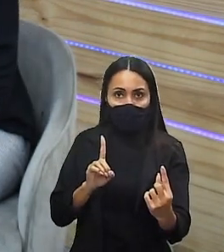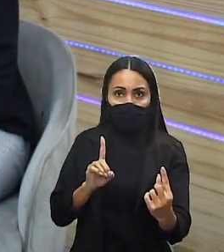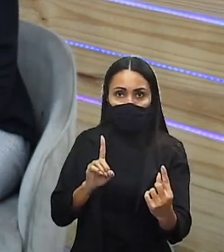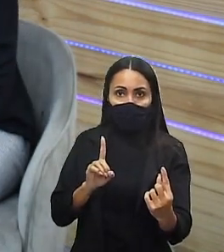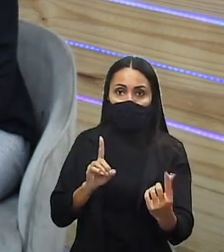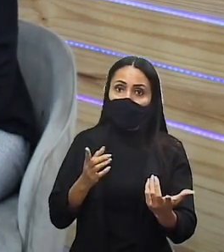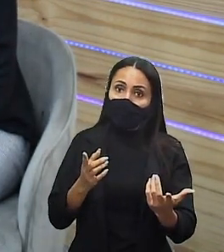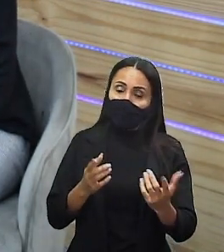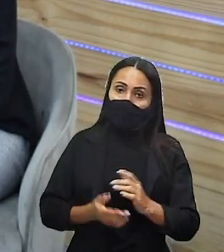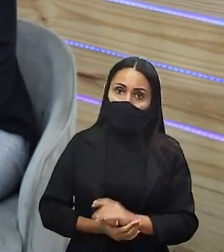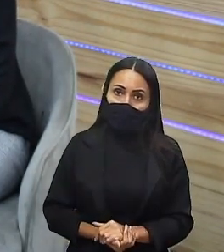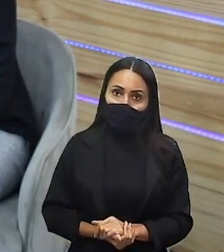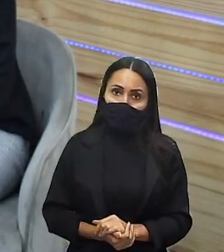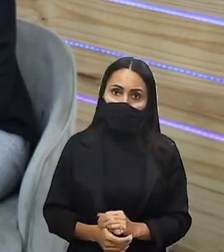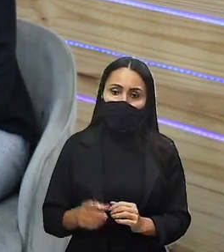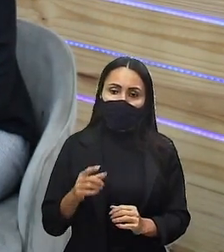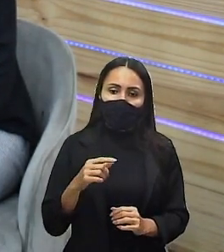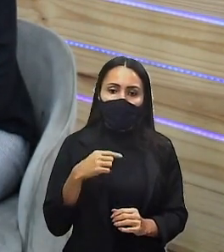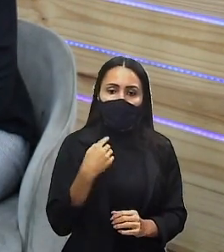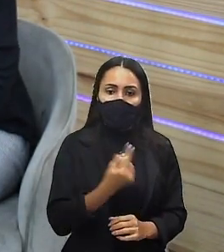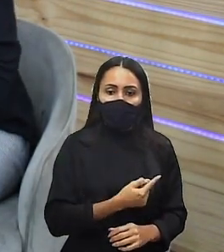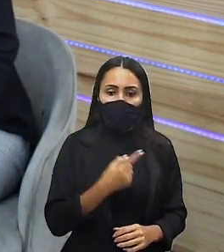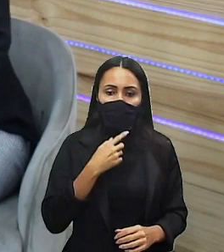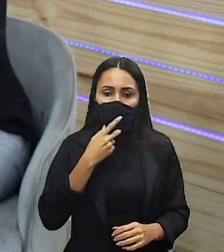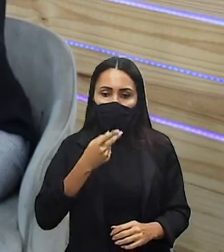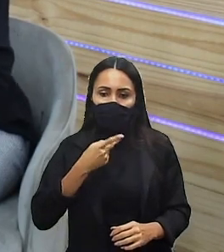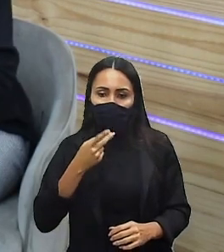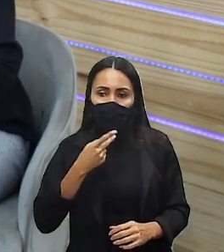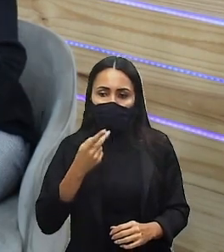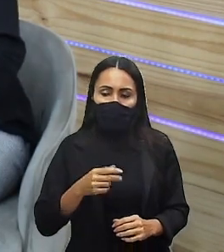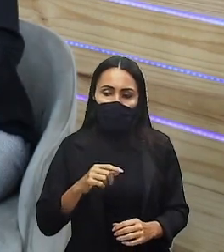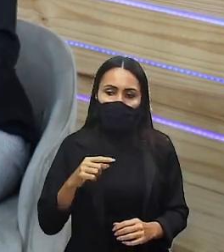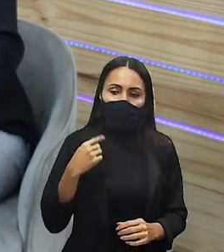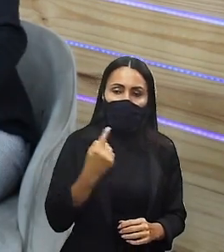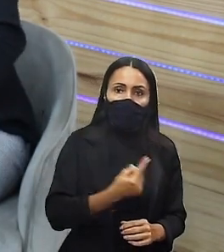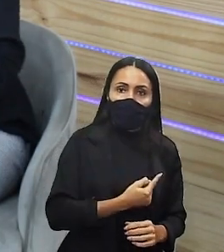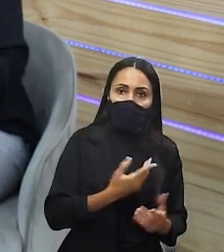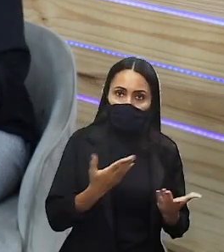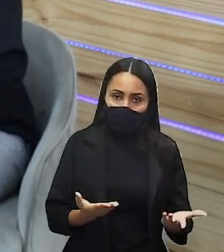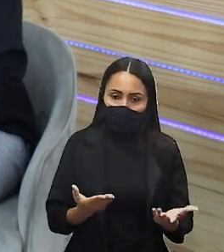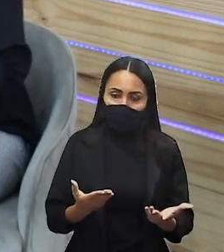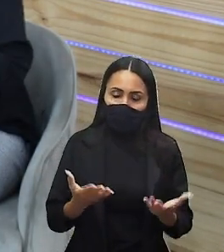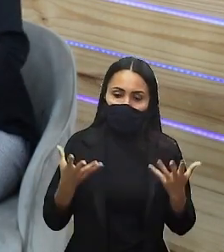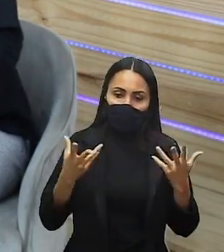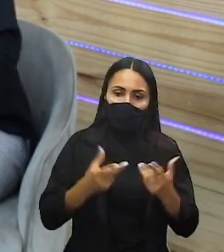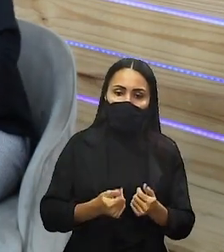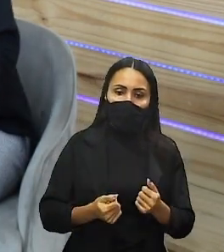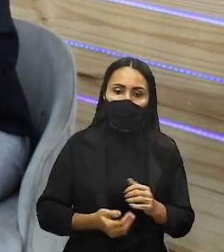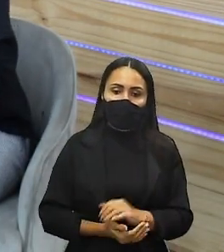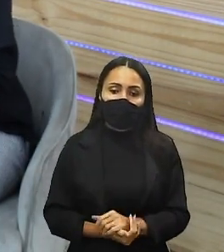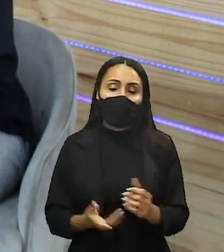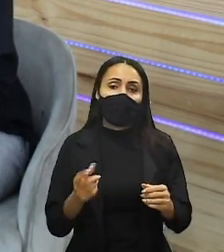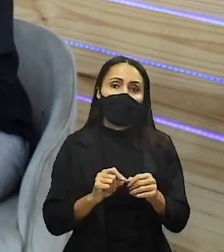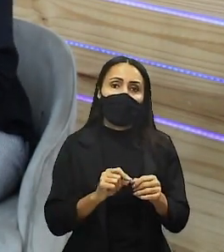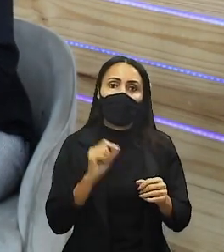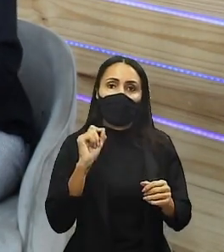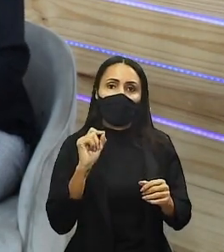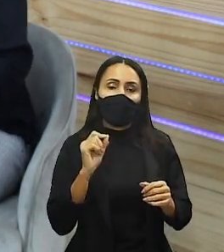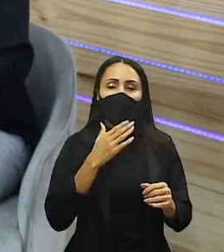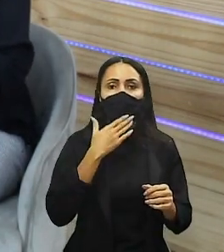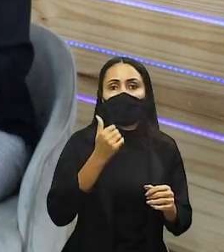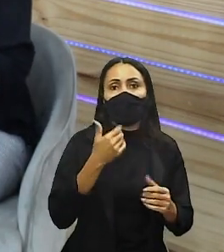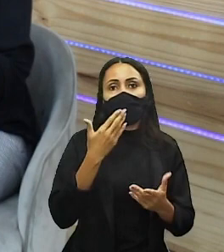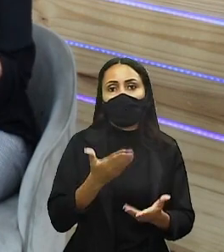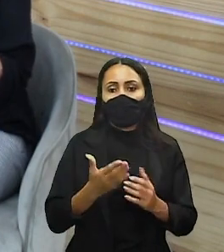usuário. Nós estamos colocando, eu estou falando no sentido de nós, não só é vocês, somos nós todos. O que é que a gente está fazendo para melhorar